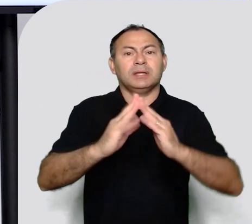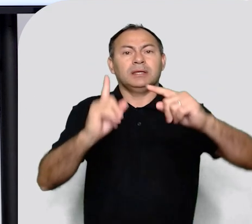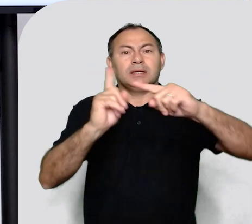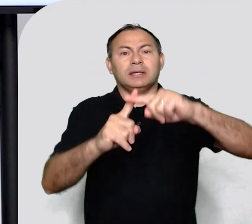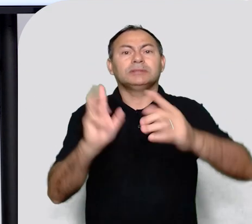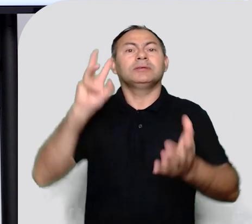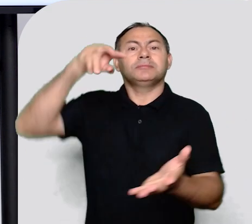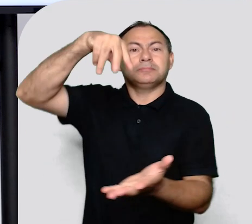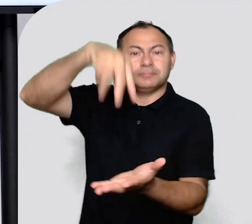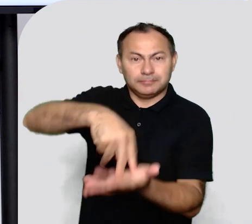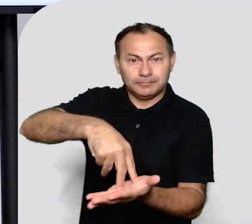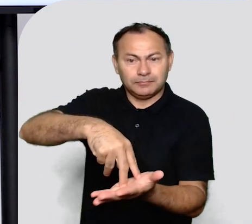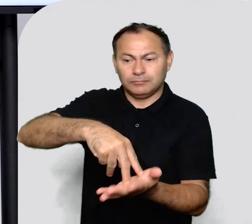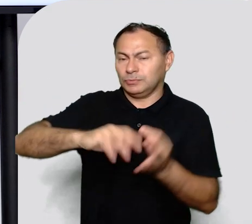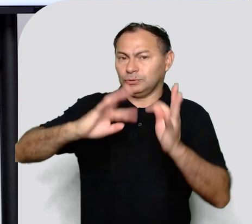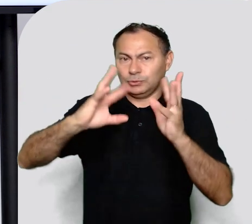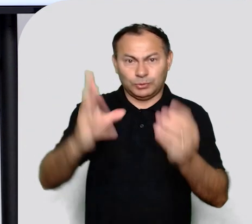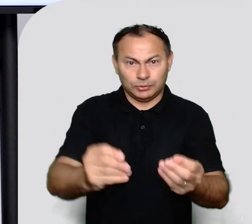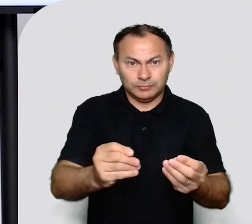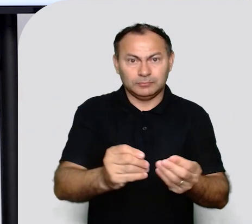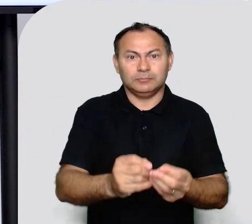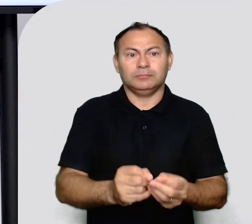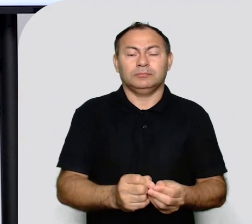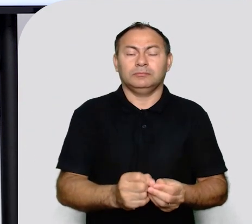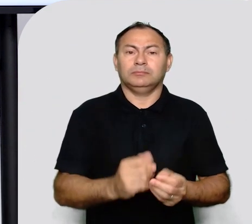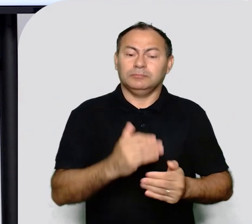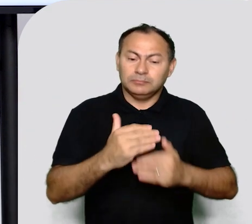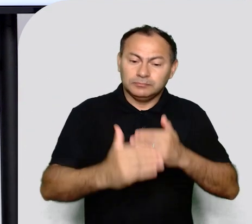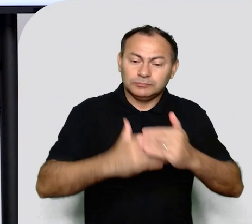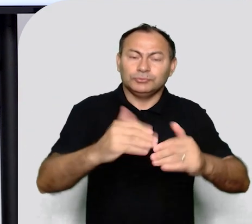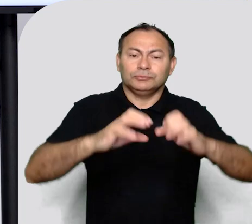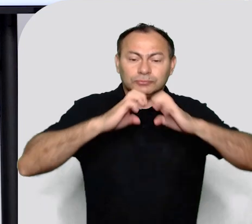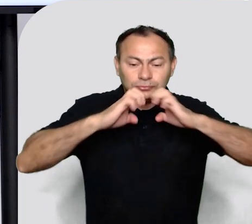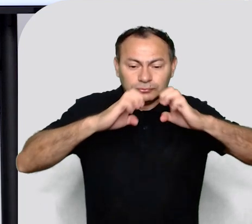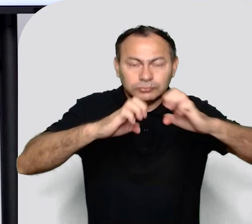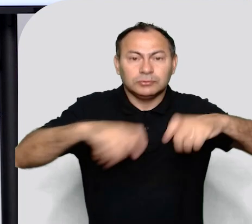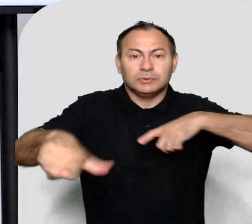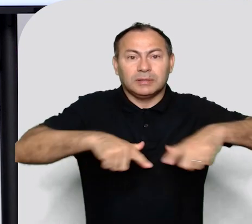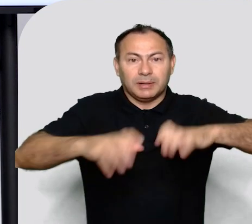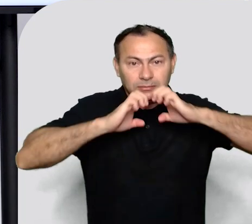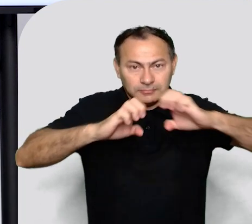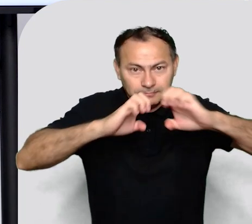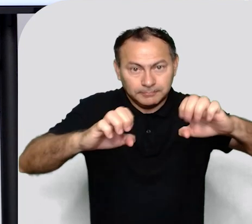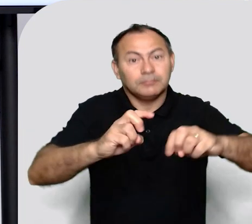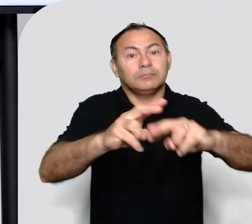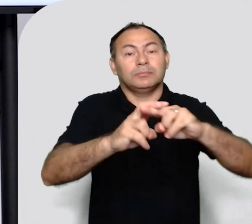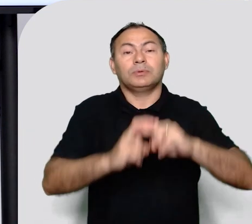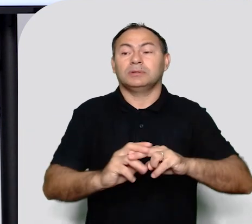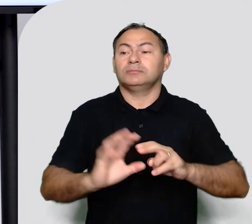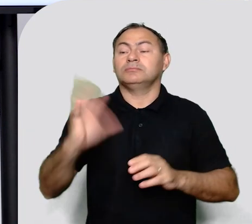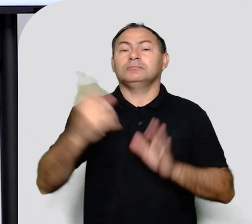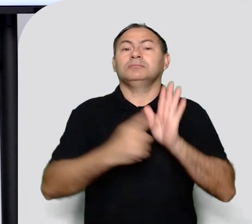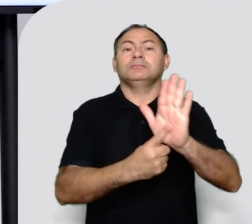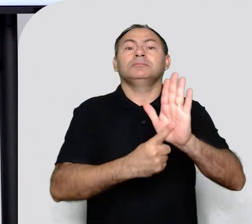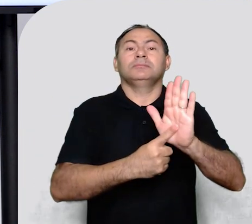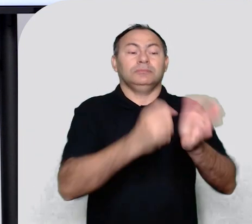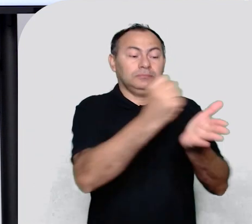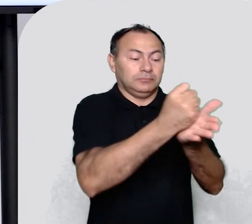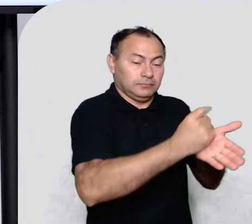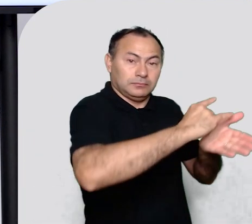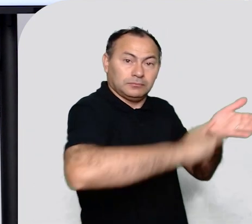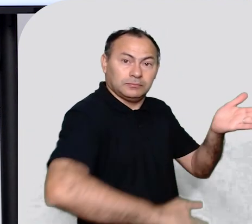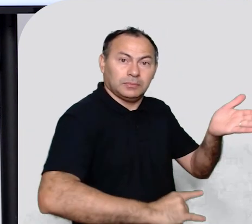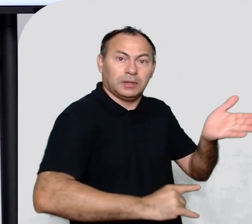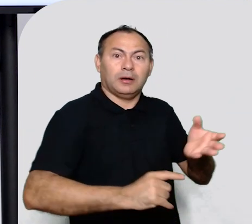a participação de todos na obra da evangelização. Por isso se dá destaque ao